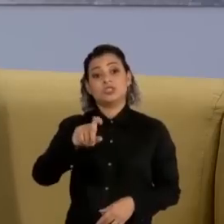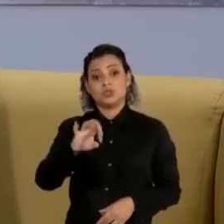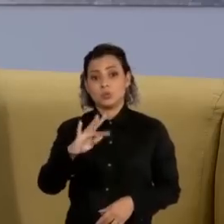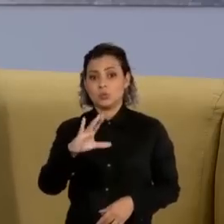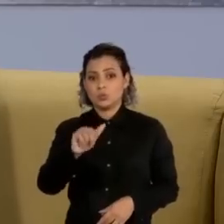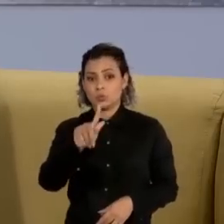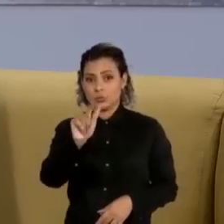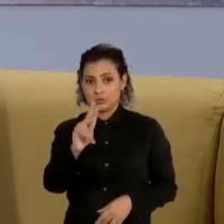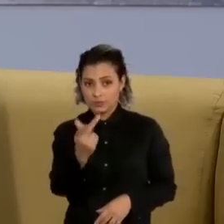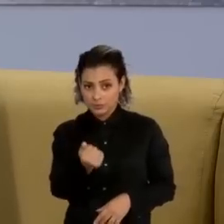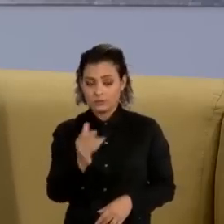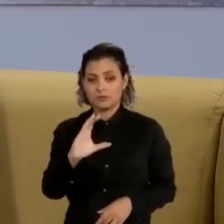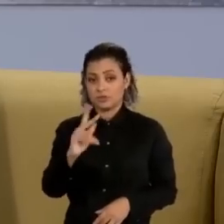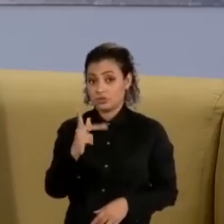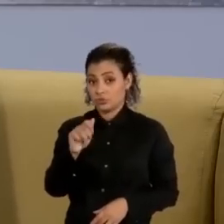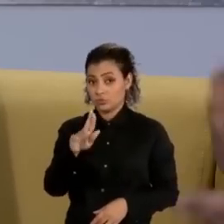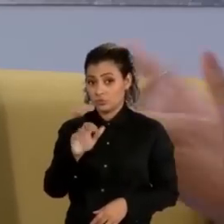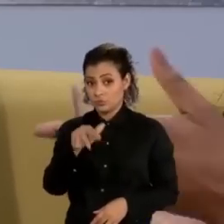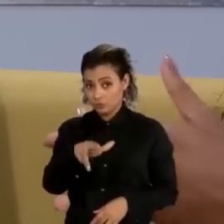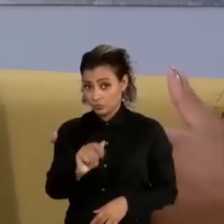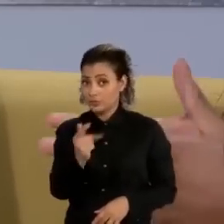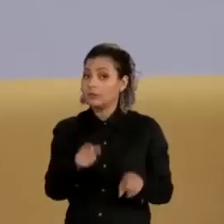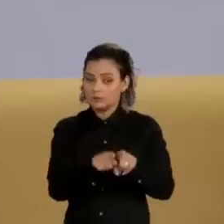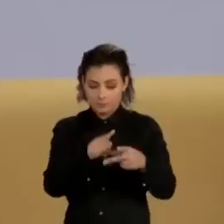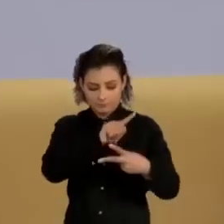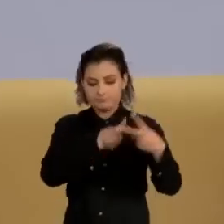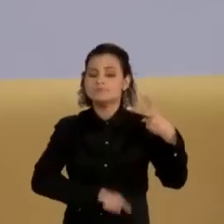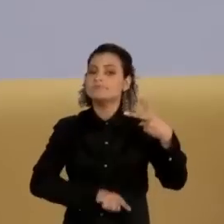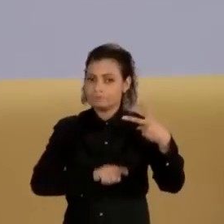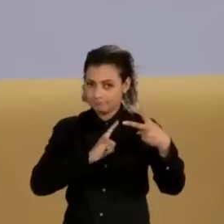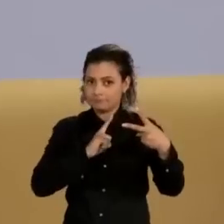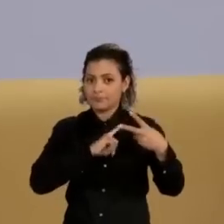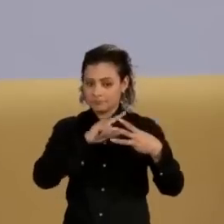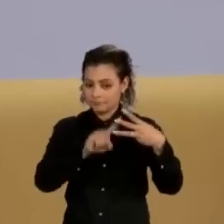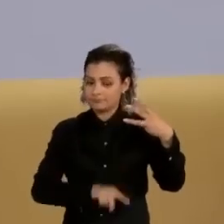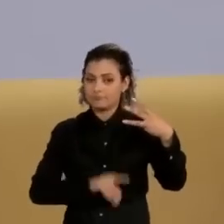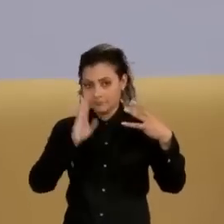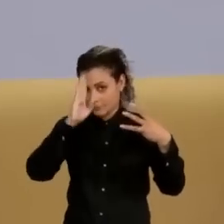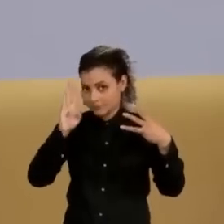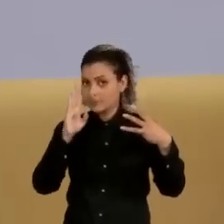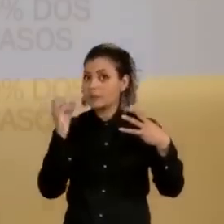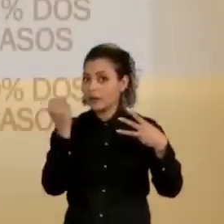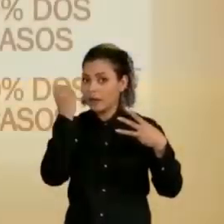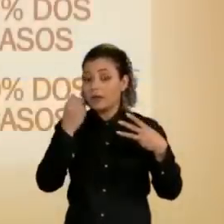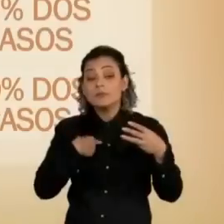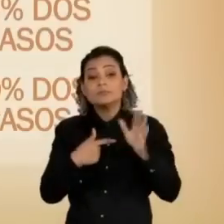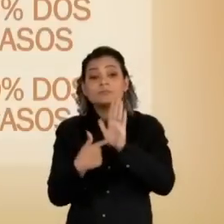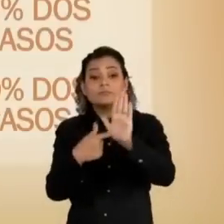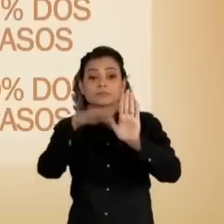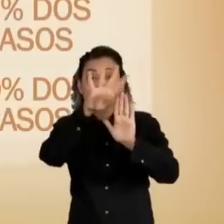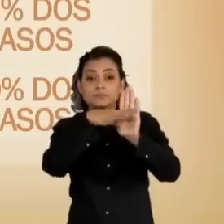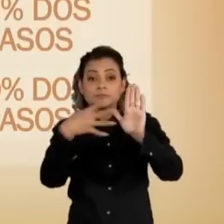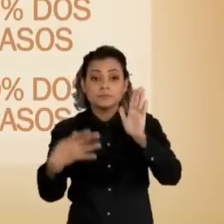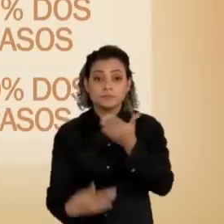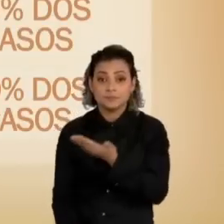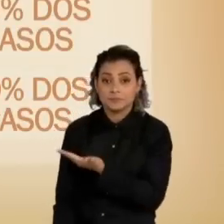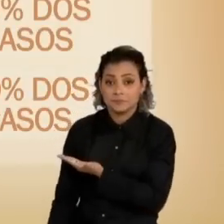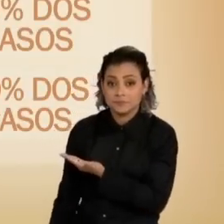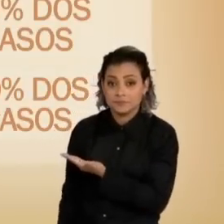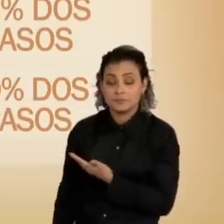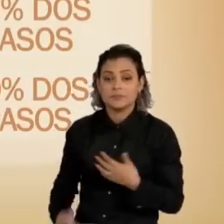ao mosquito continua na ordem do dia. É possível diferenciar esses sintomas? A gente tem uma tela que a gente pode ver agora com